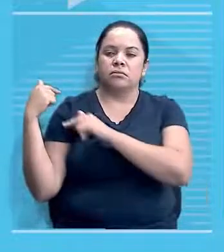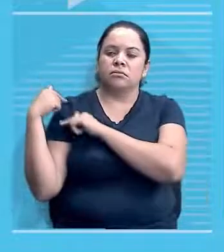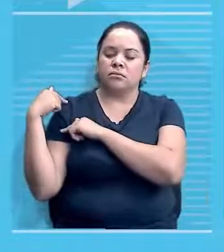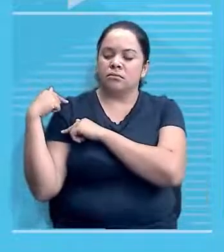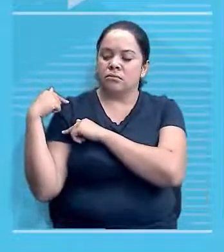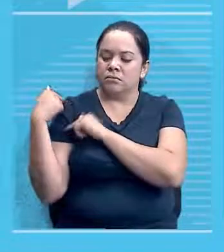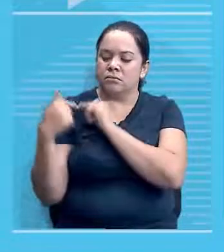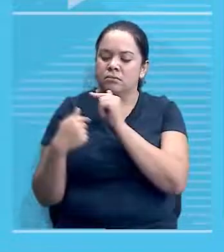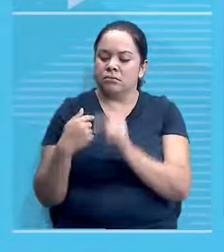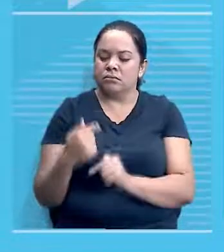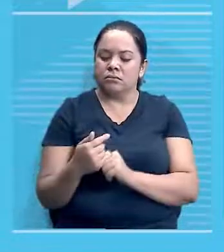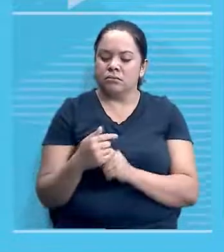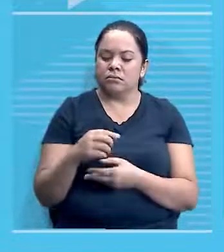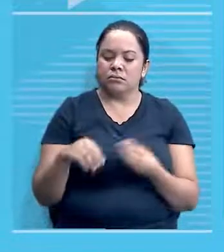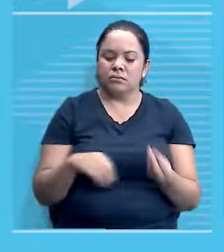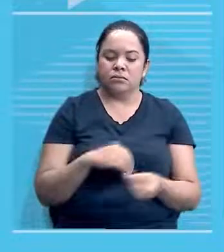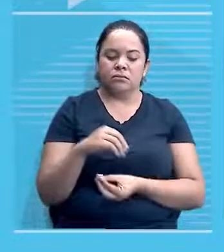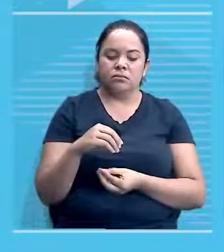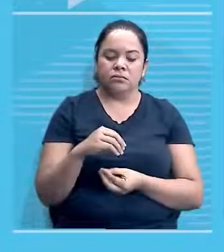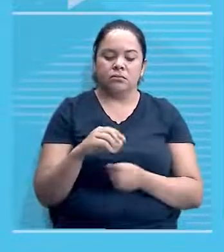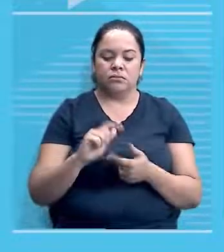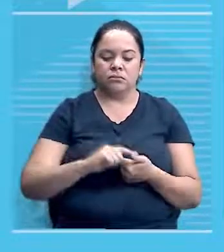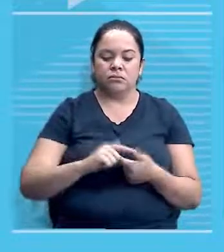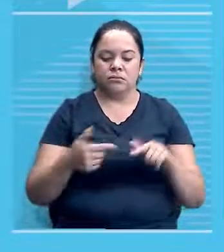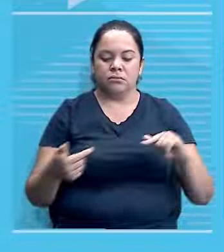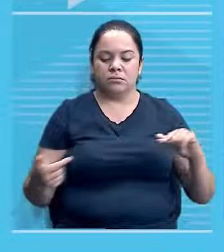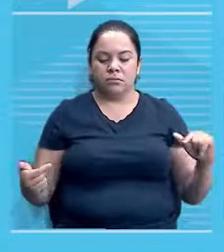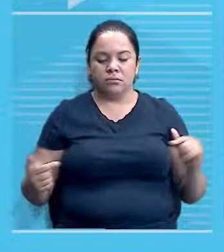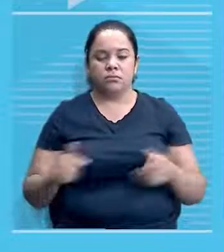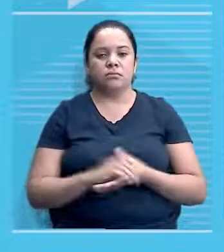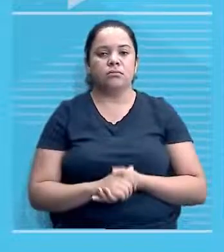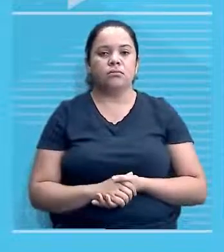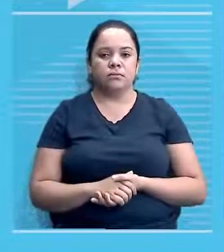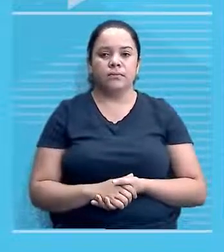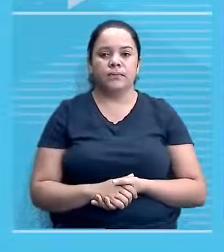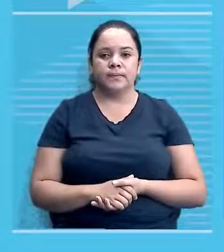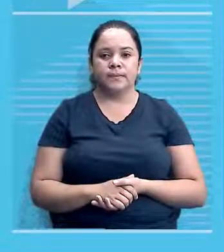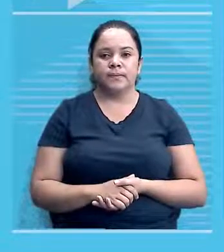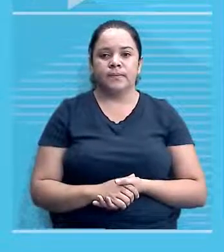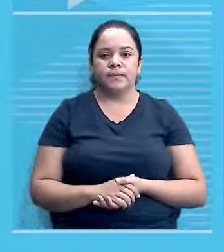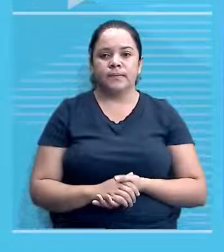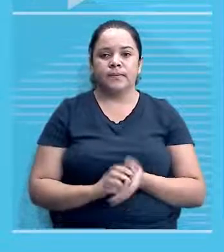a modernidade Esse é o ponto de equilíbrio